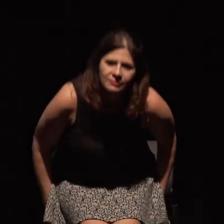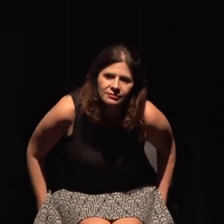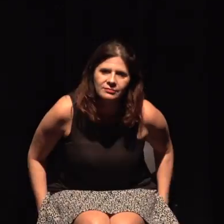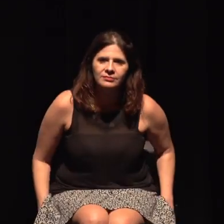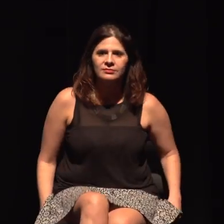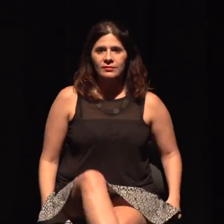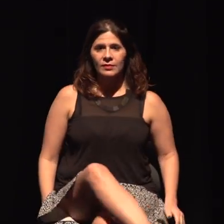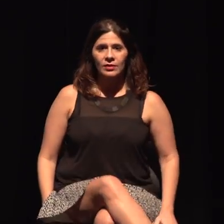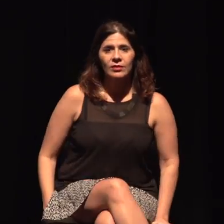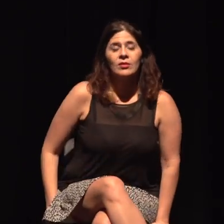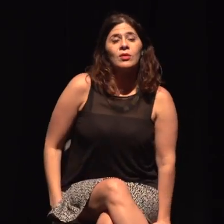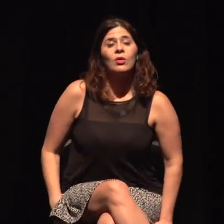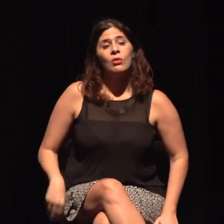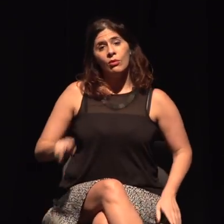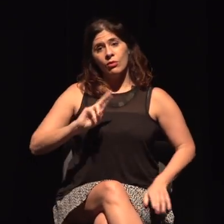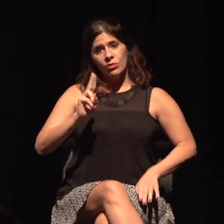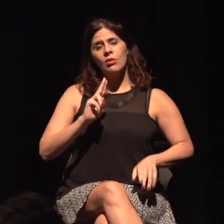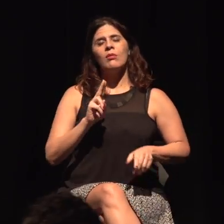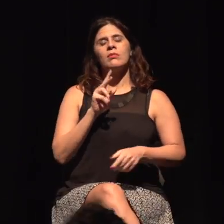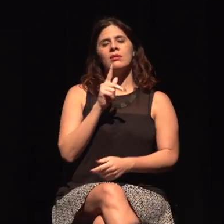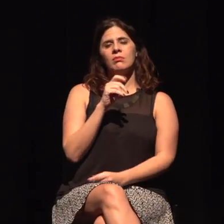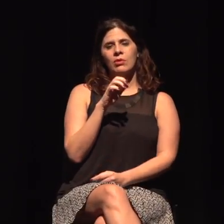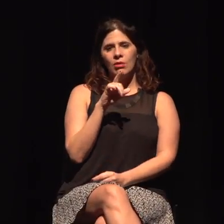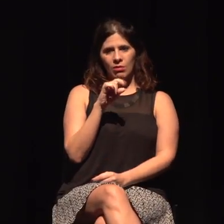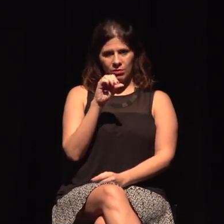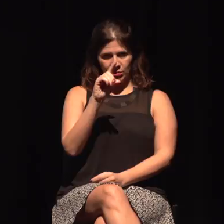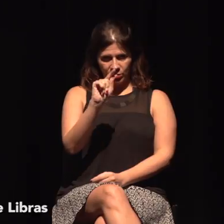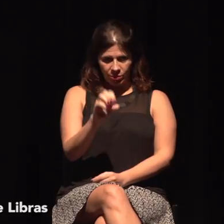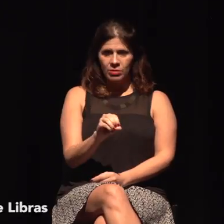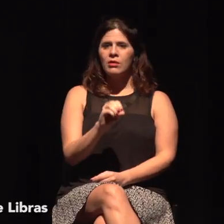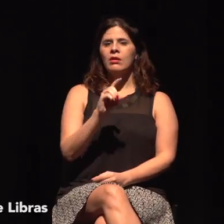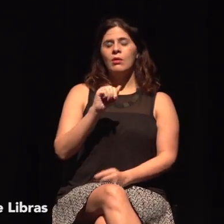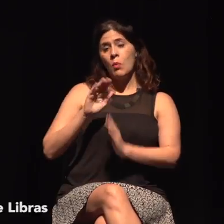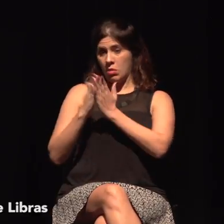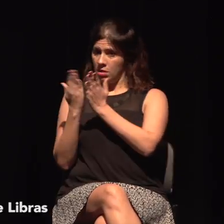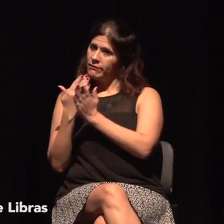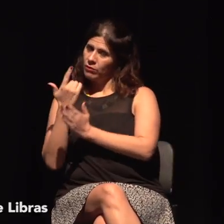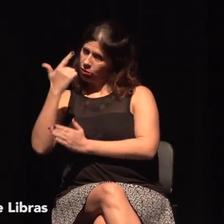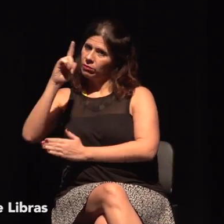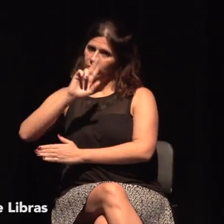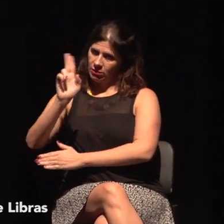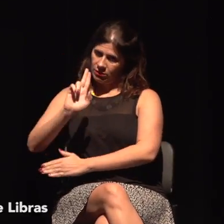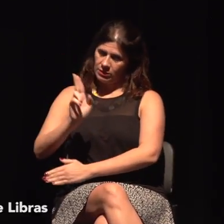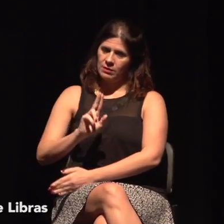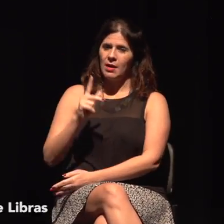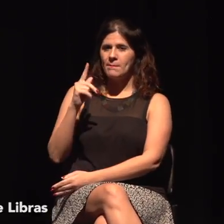Prólogo canino operístico, o nome do prólogo, o livro se chama Livro das Postagens, sei lá porquê.